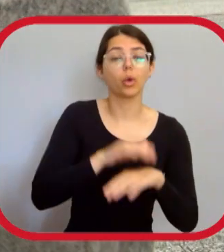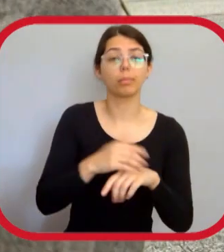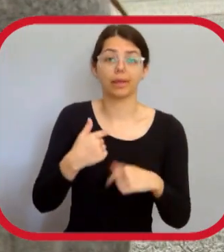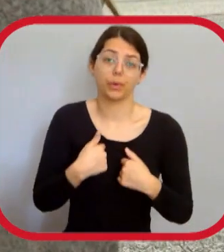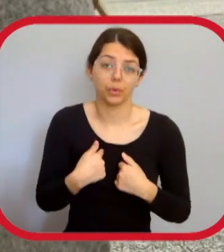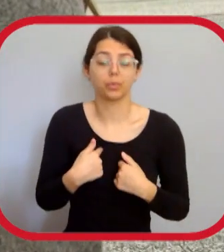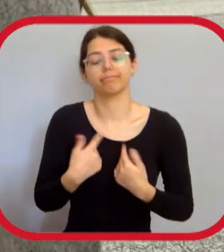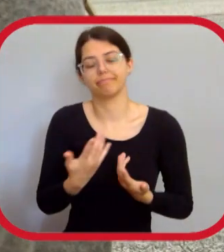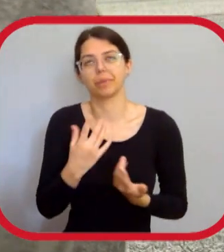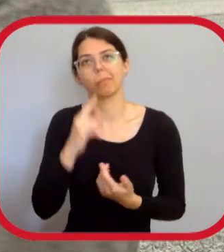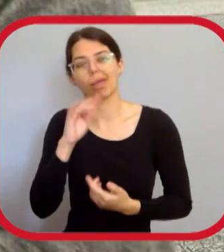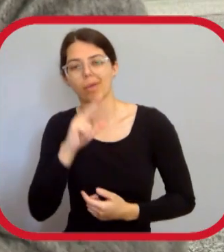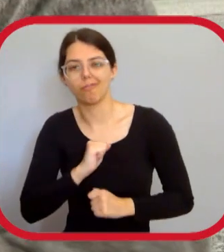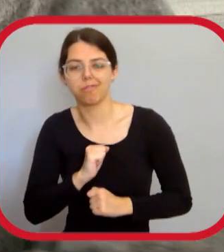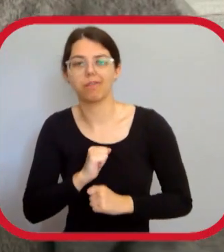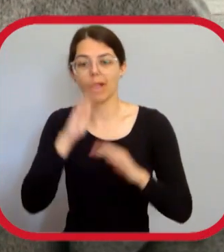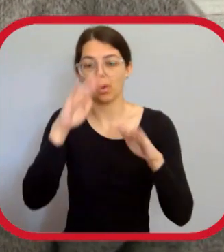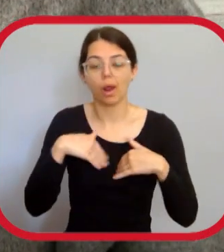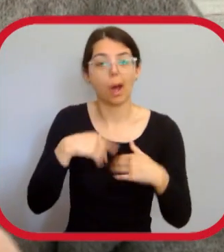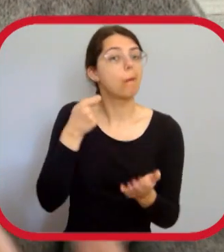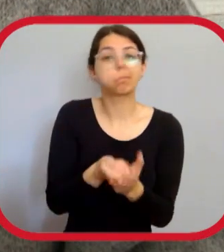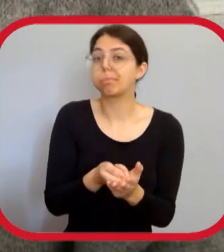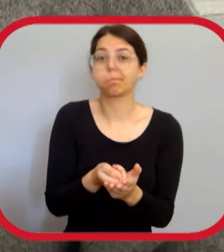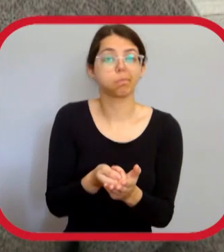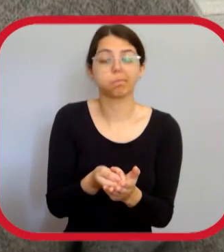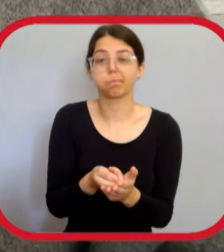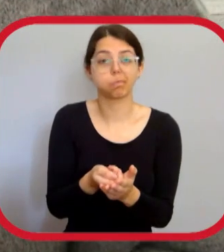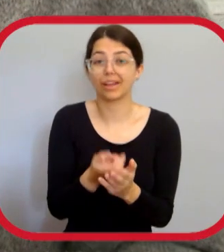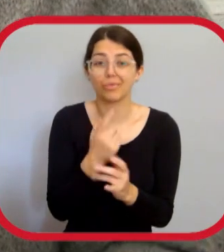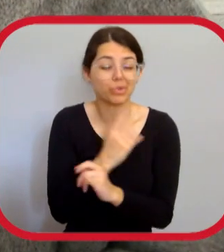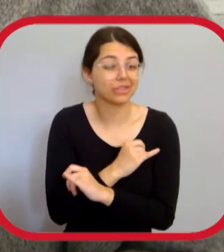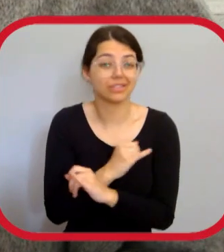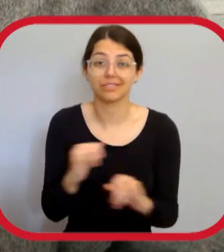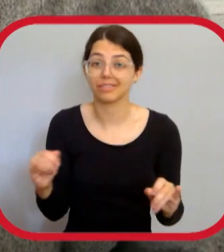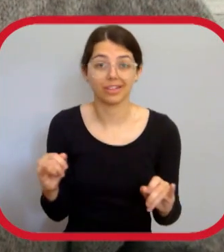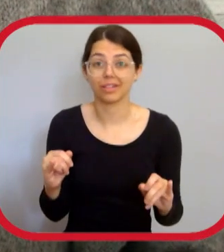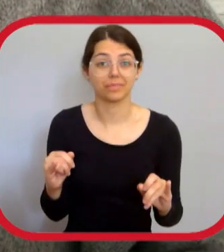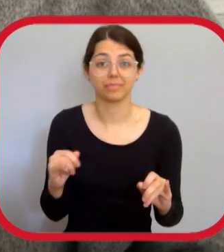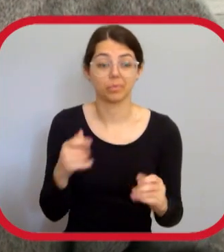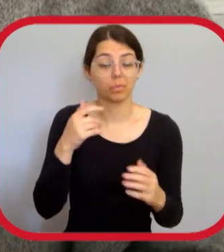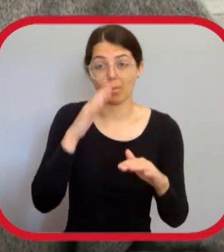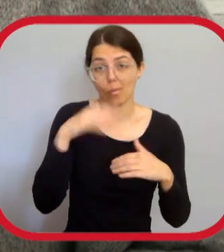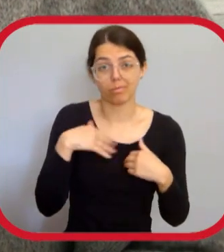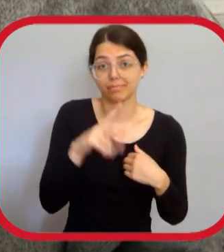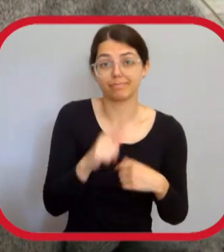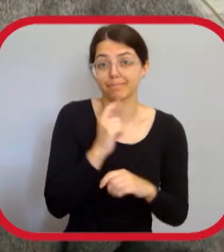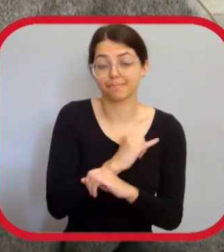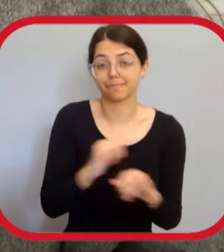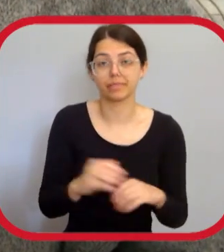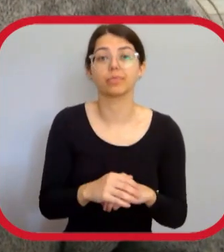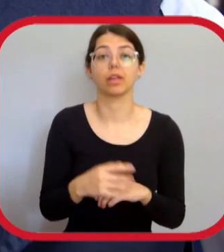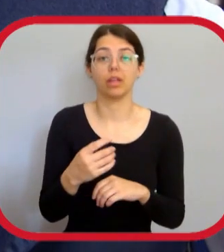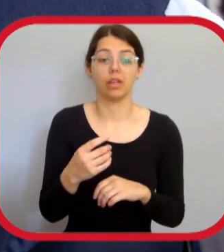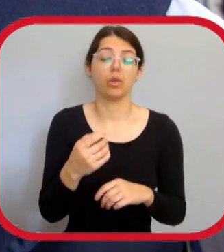estudar, porque eu não conseguia suportar o custo, quer dizer, os meus pais, não conseguíamos suportar o custo de um quarto